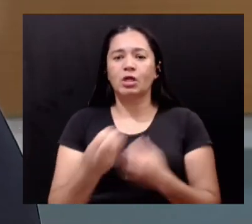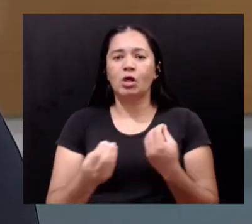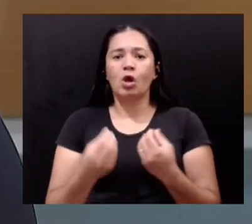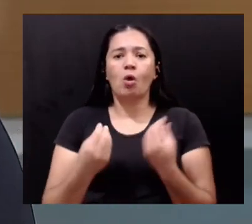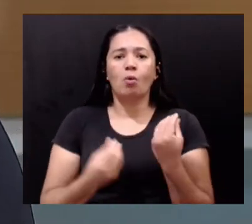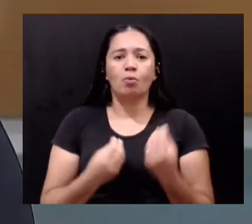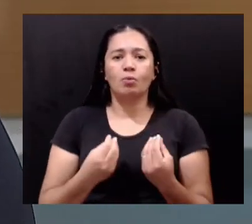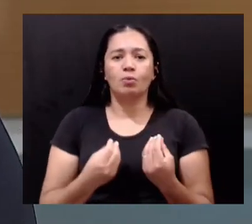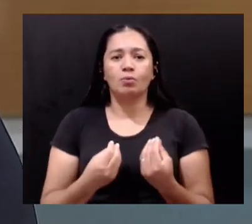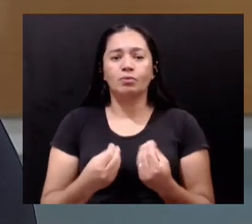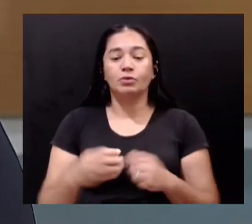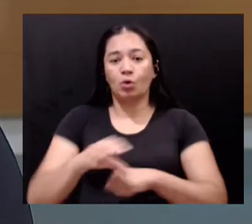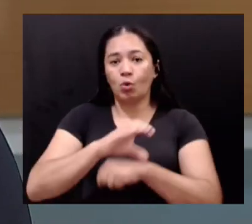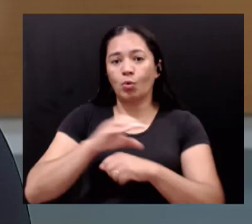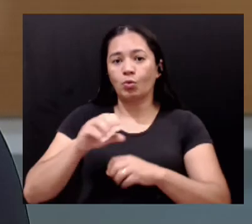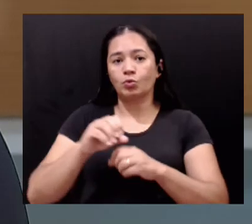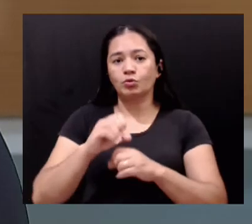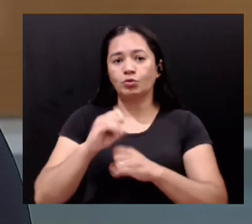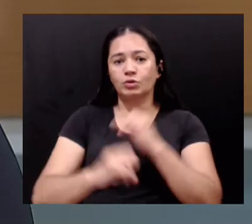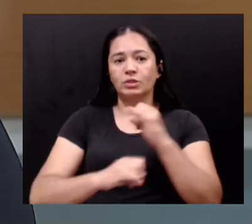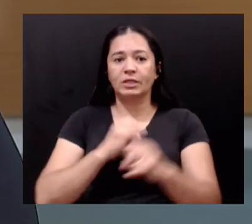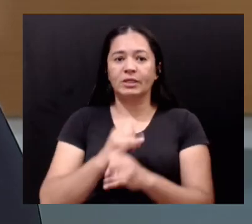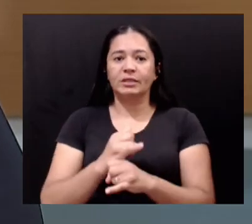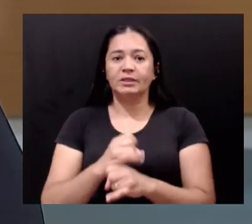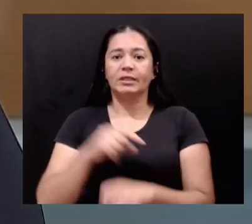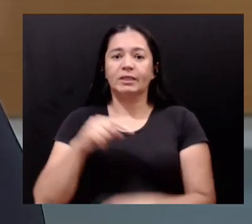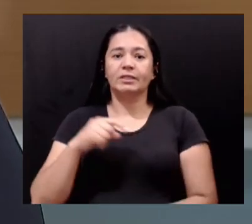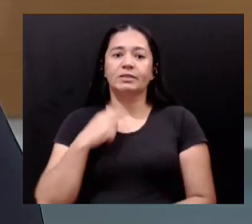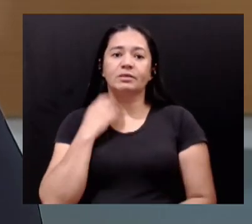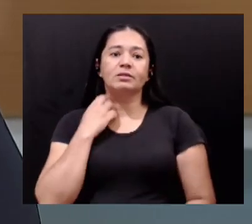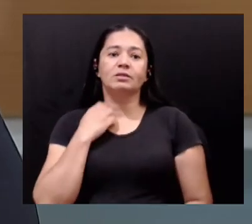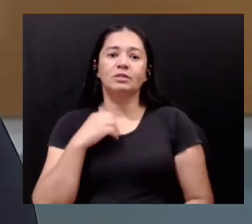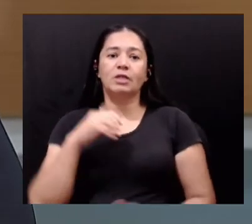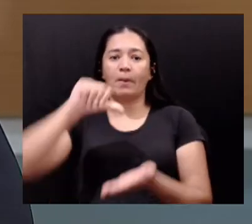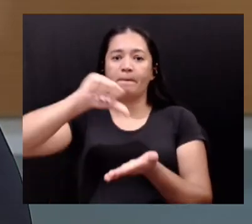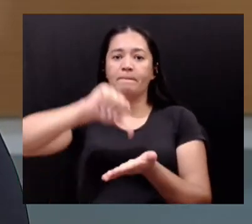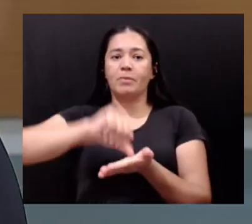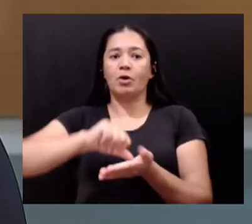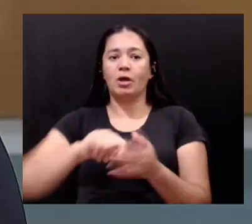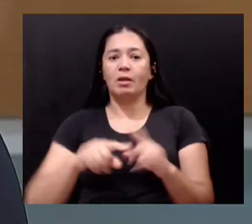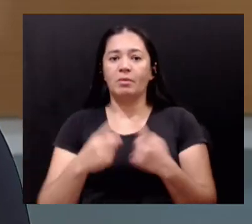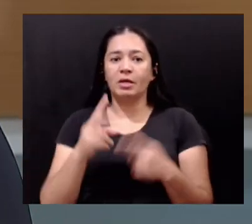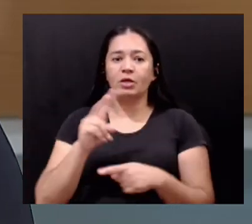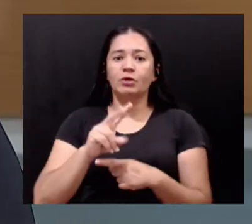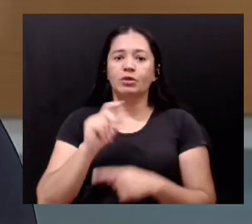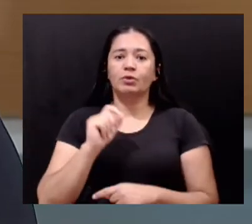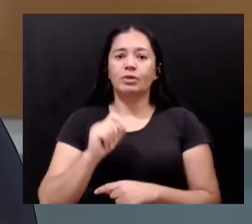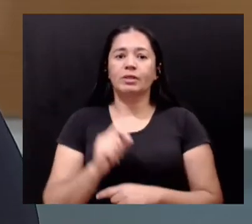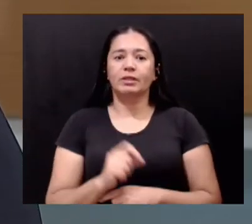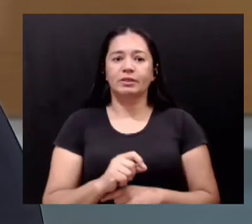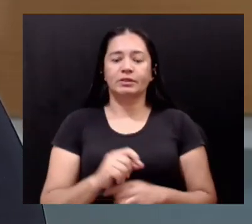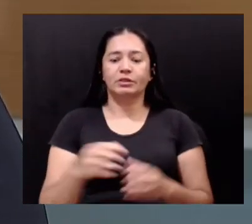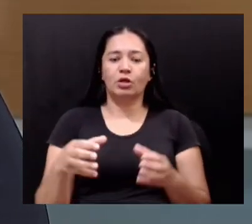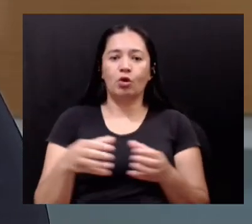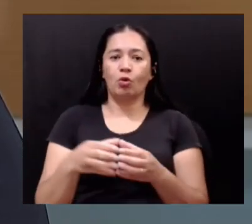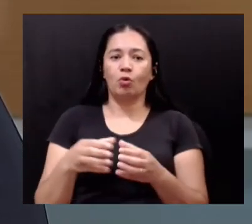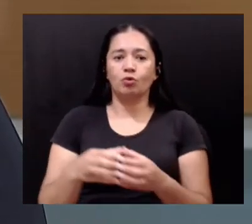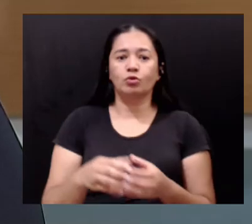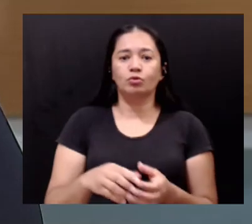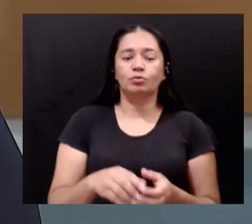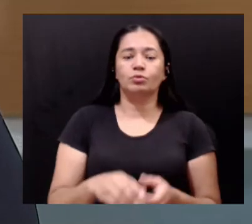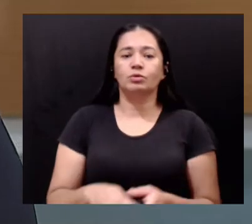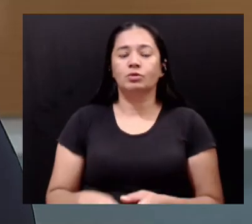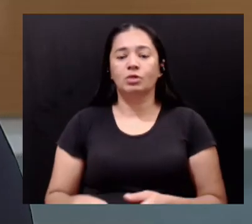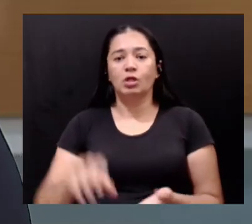cursos EADs aqui na ETEC Bento Quirino, a gente é polo e quem cuida dessa parte é o pessoal do GEAD do Centro Paula Souza. Tem todas as informações